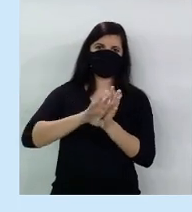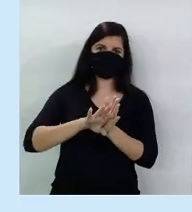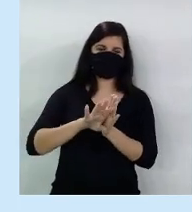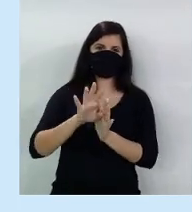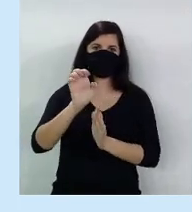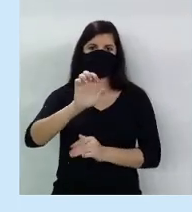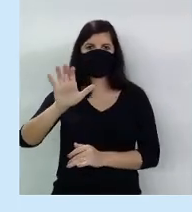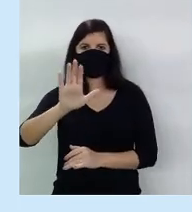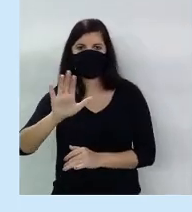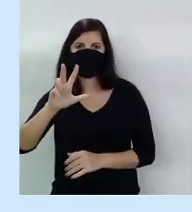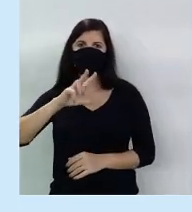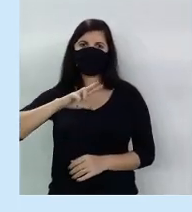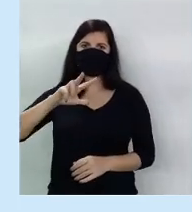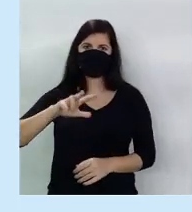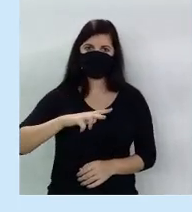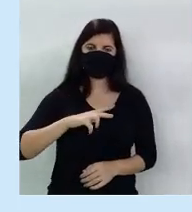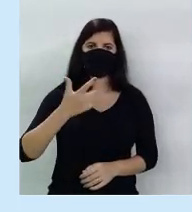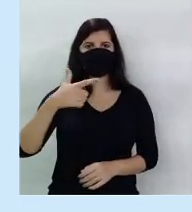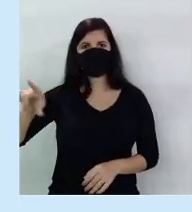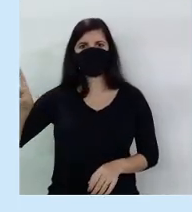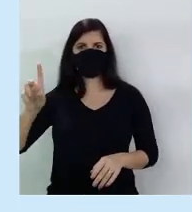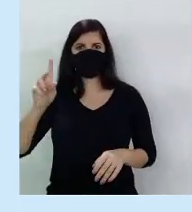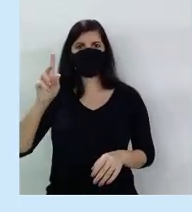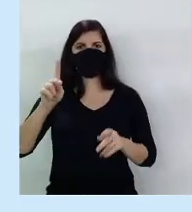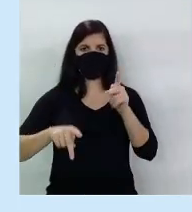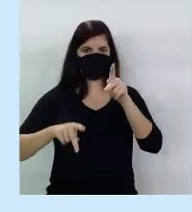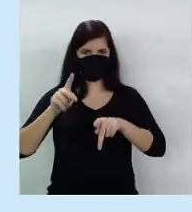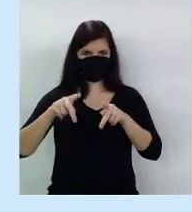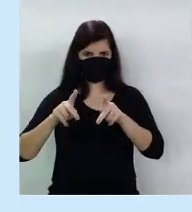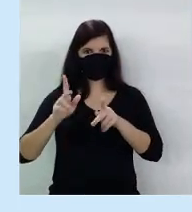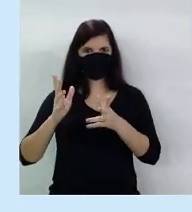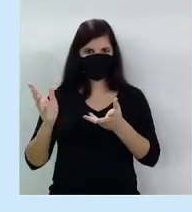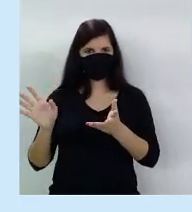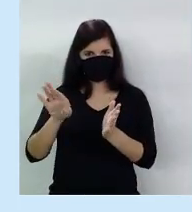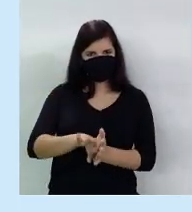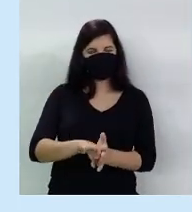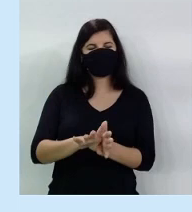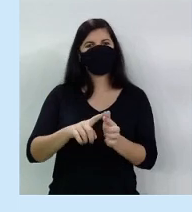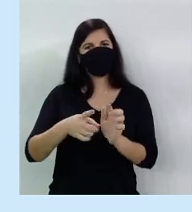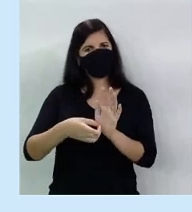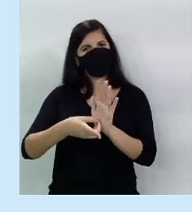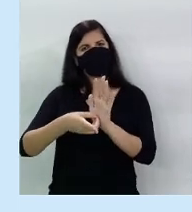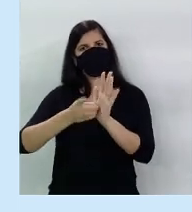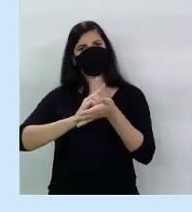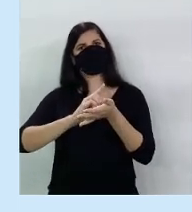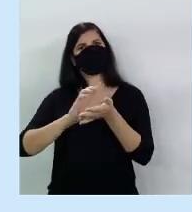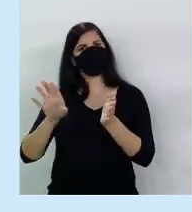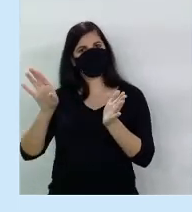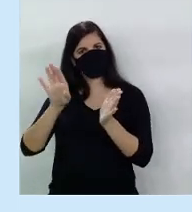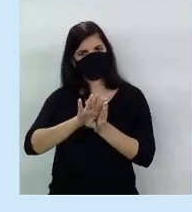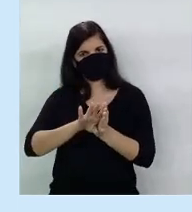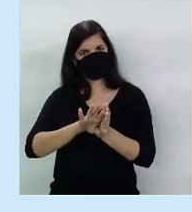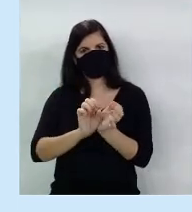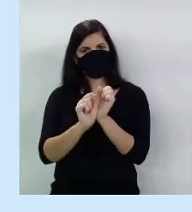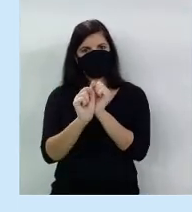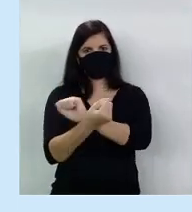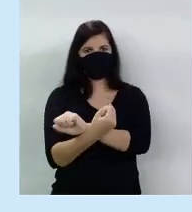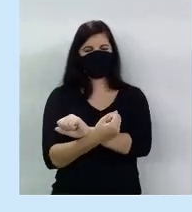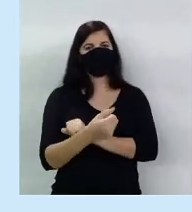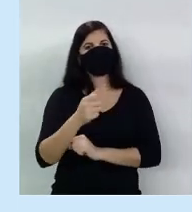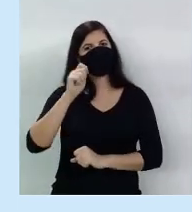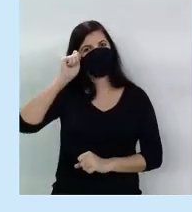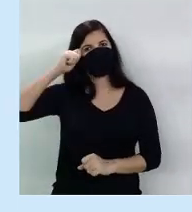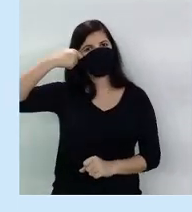europeus, portugueses e outros povos que aqui estiveram, e também antes da chegada dos povos